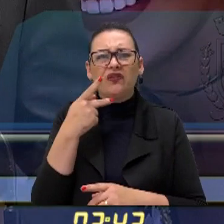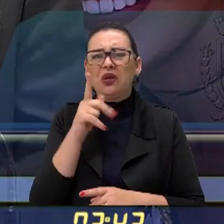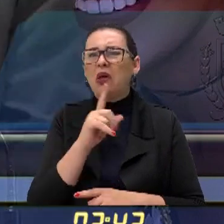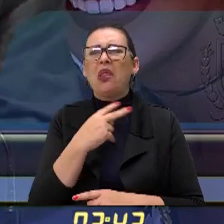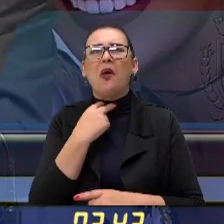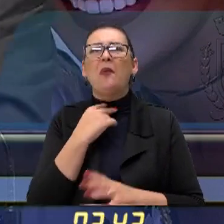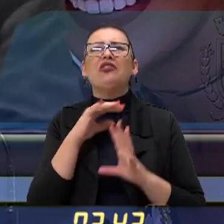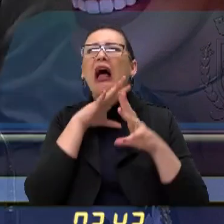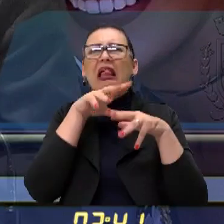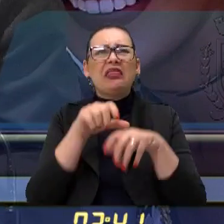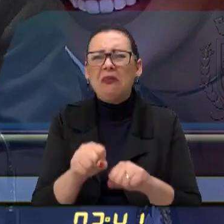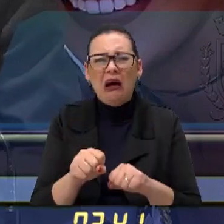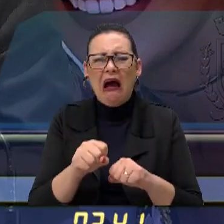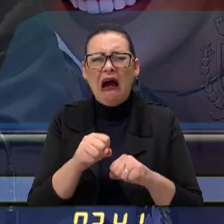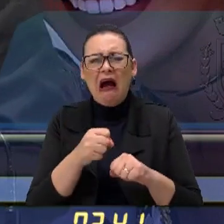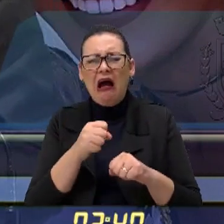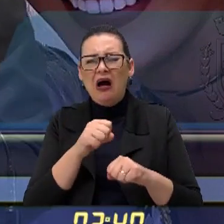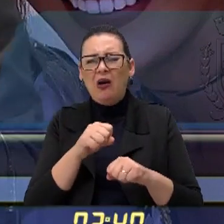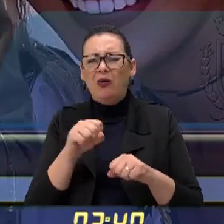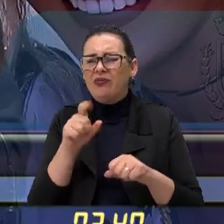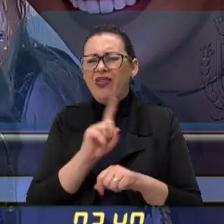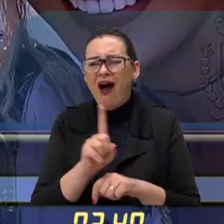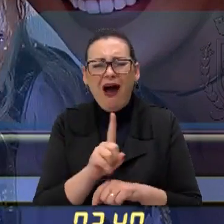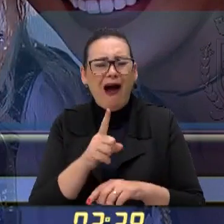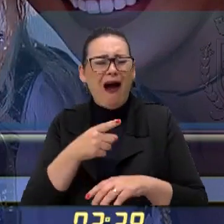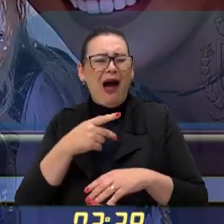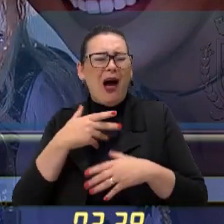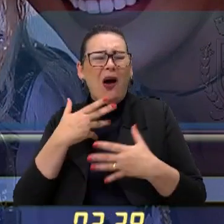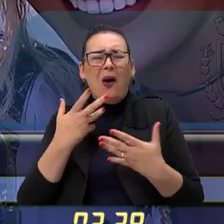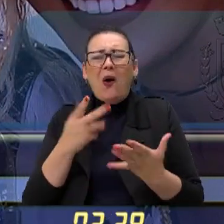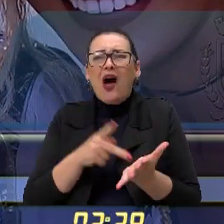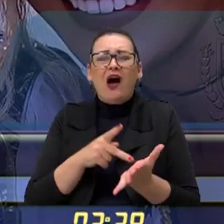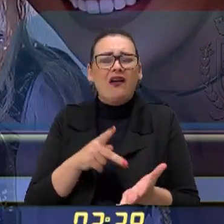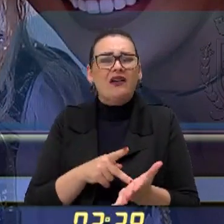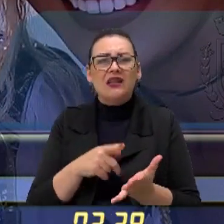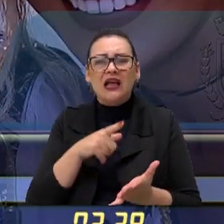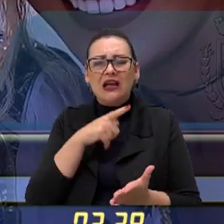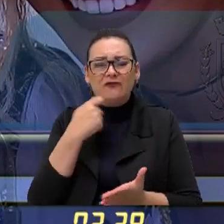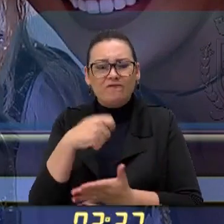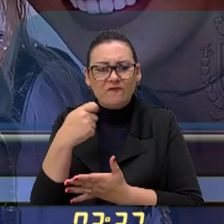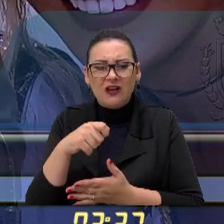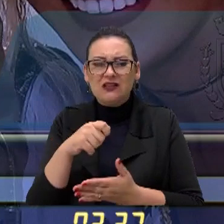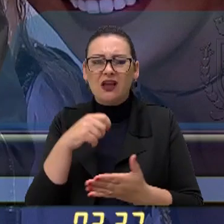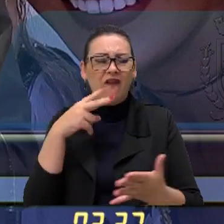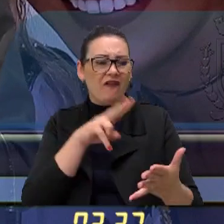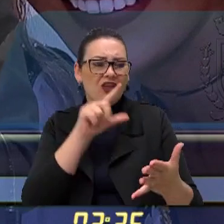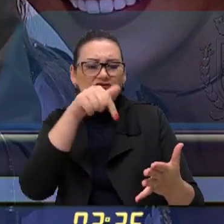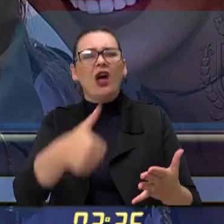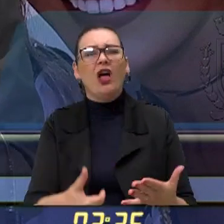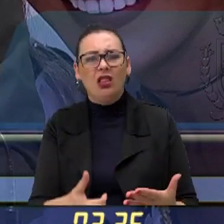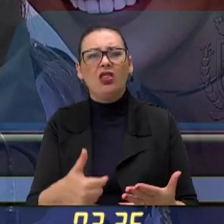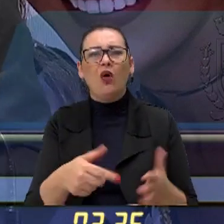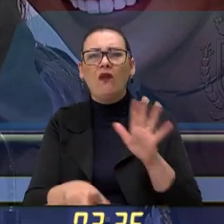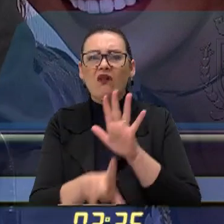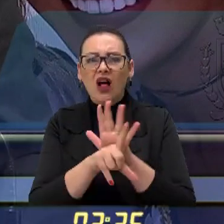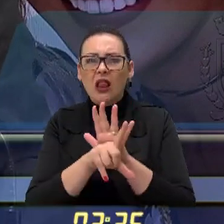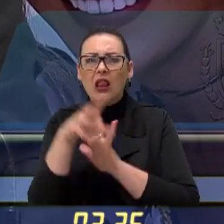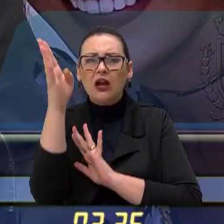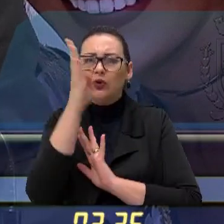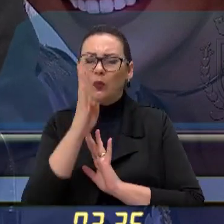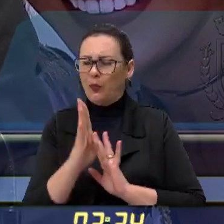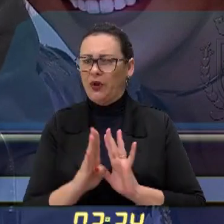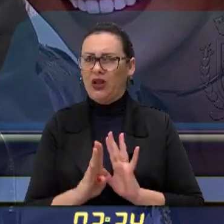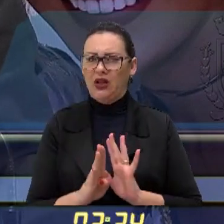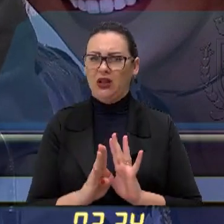de bicho porque isso aí ofende aos animais. Realmente nós temos que fazer uma revisão da lei